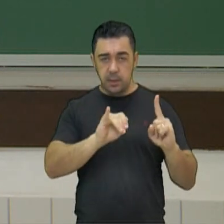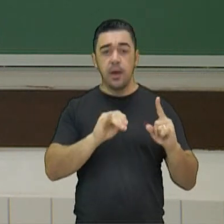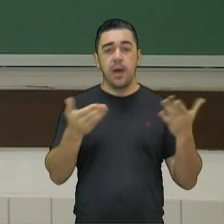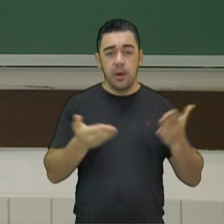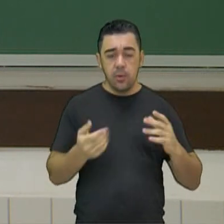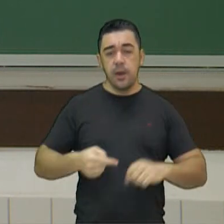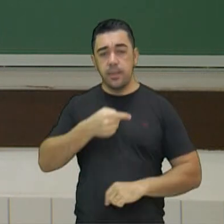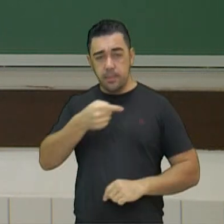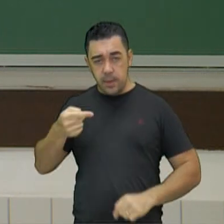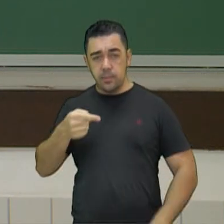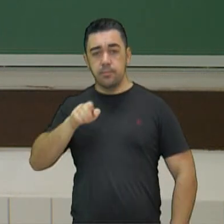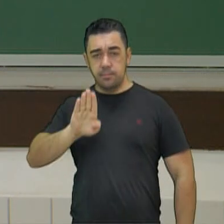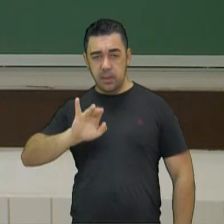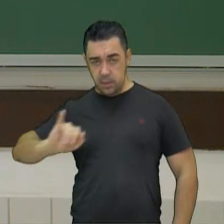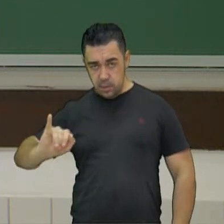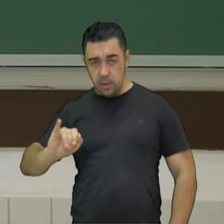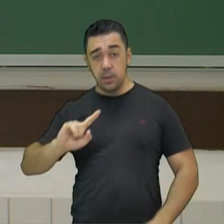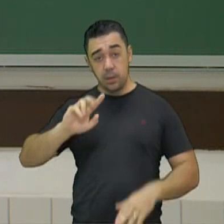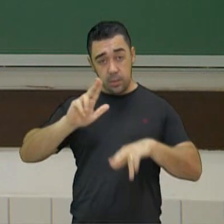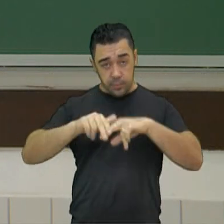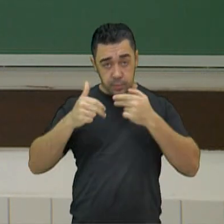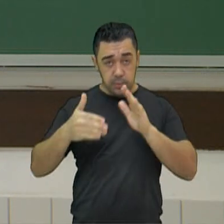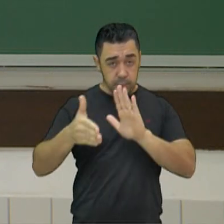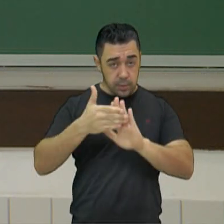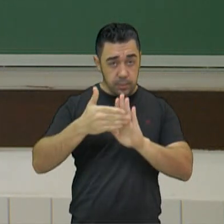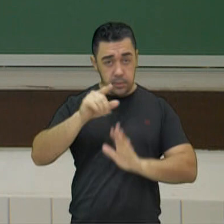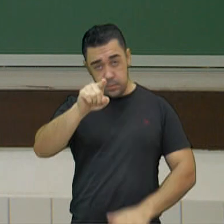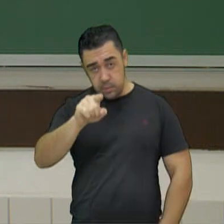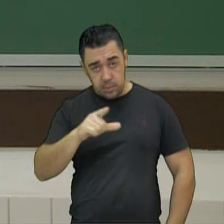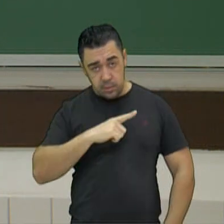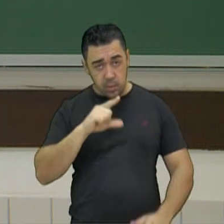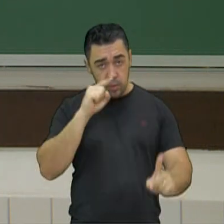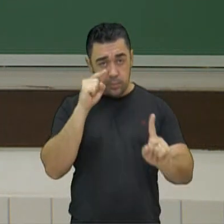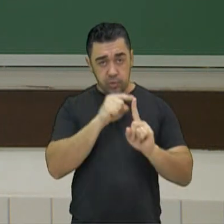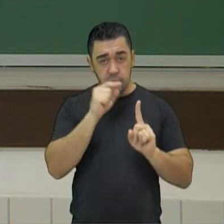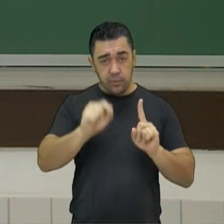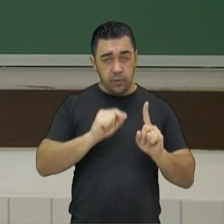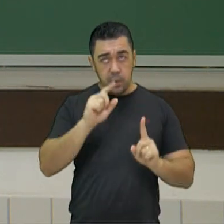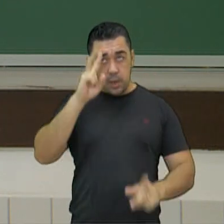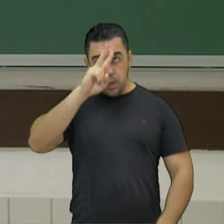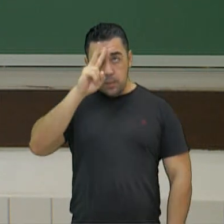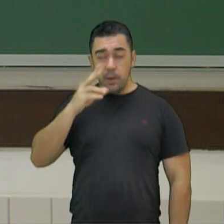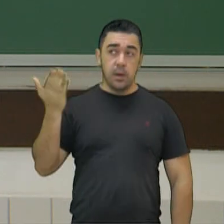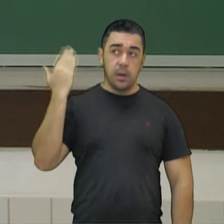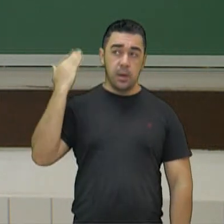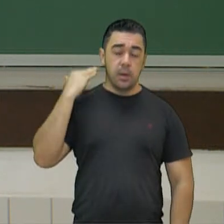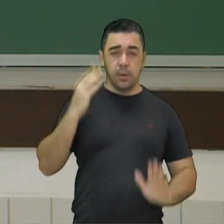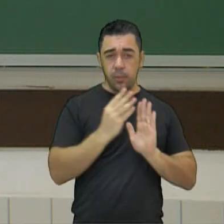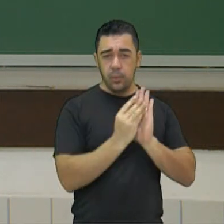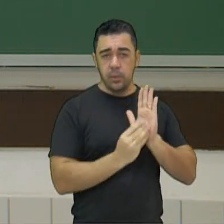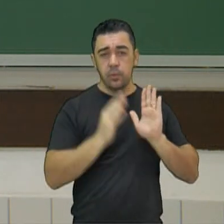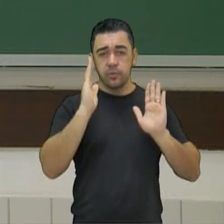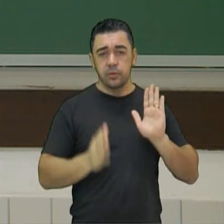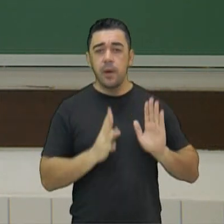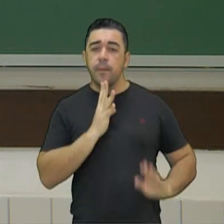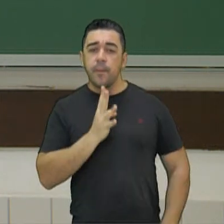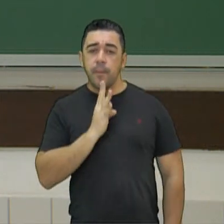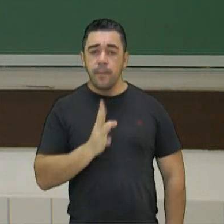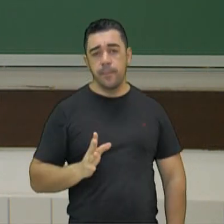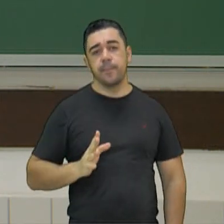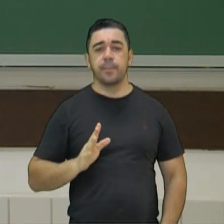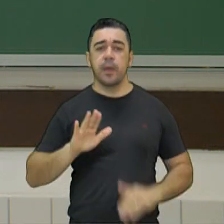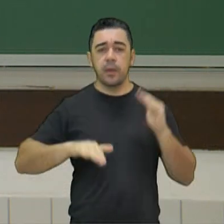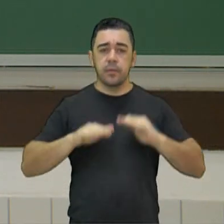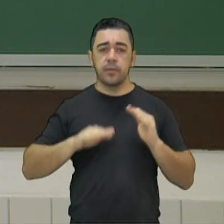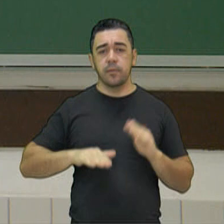desses exercícios tem aí também aquele objetivo de relembrar um conteúdo que vocês já viram, mas que nem